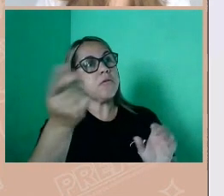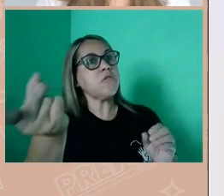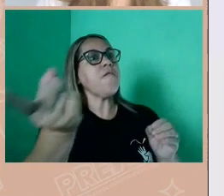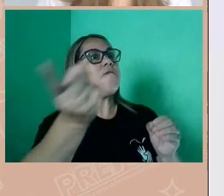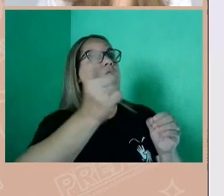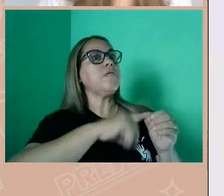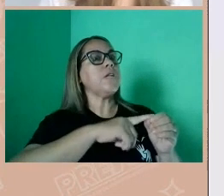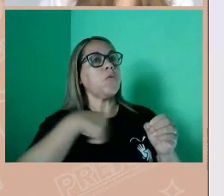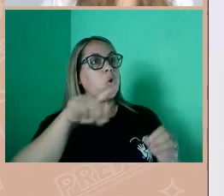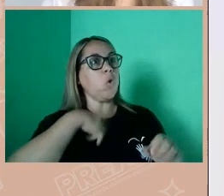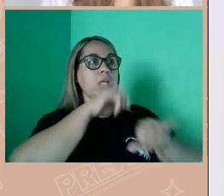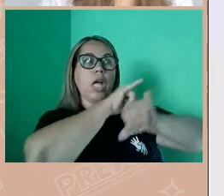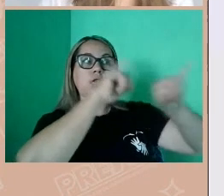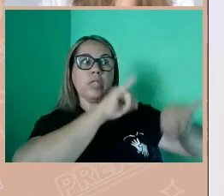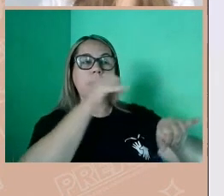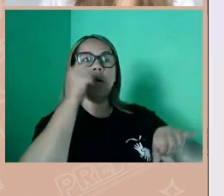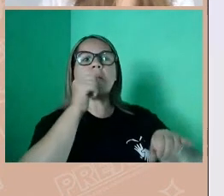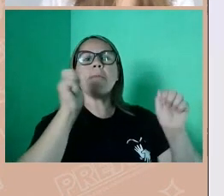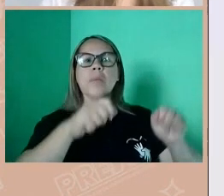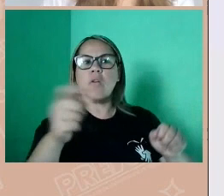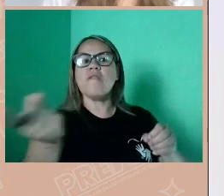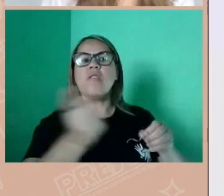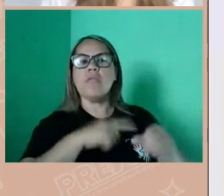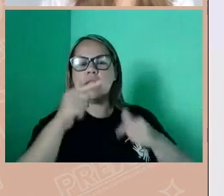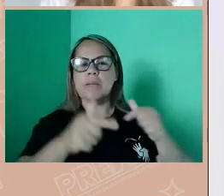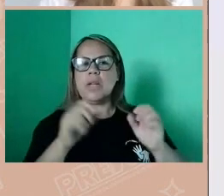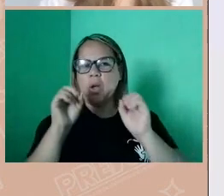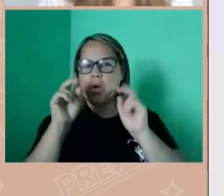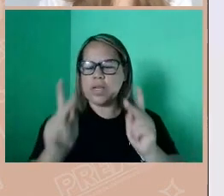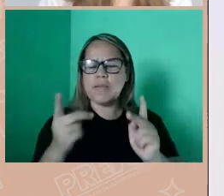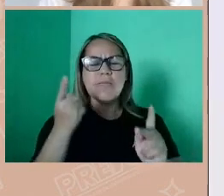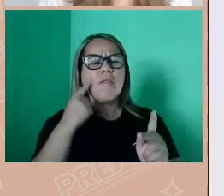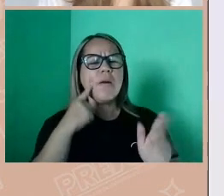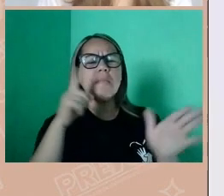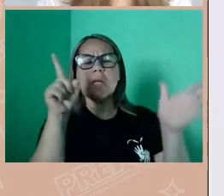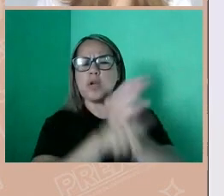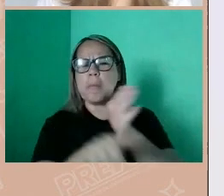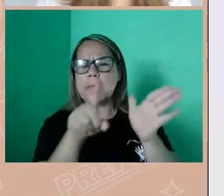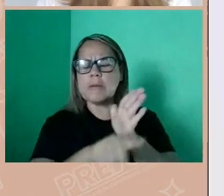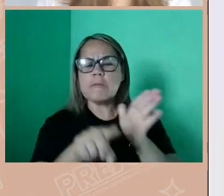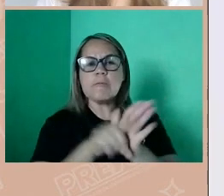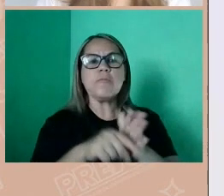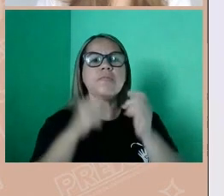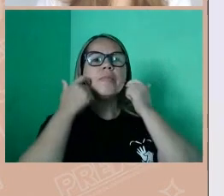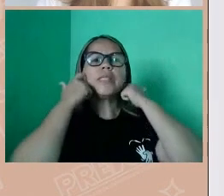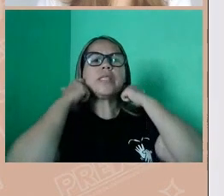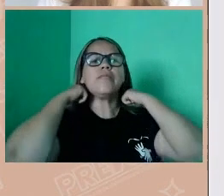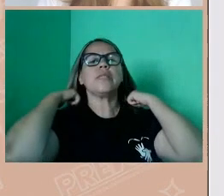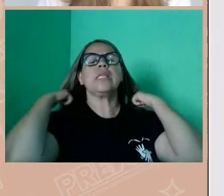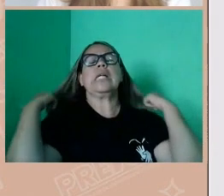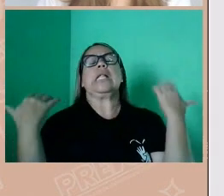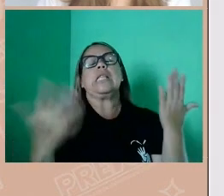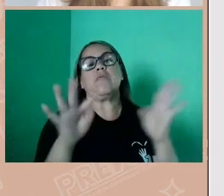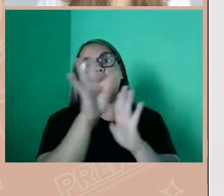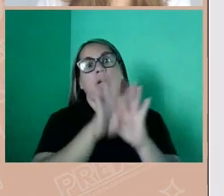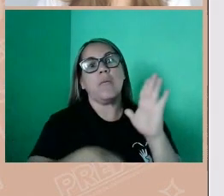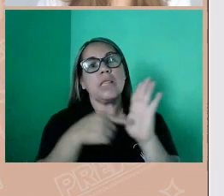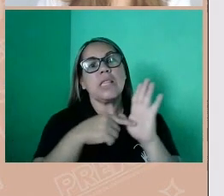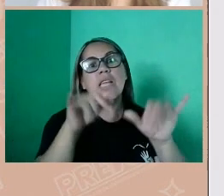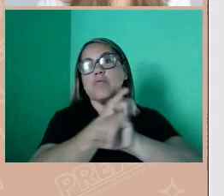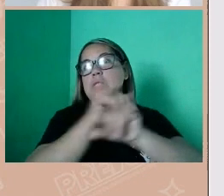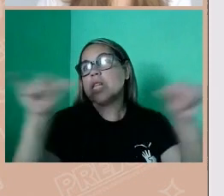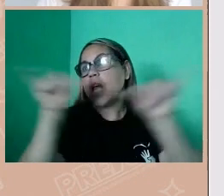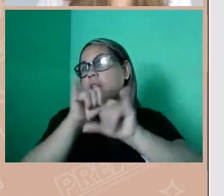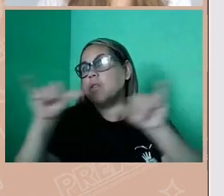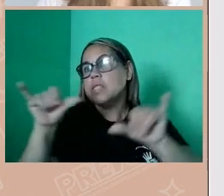que fosse anunciado certinho então vamos para a nossa questão de acordo com o trecho da notícia veiculada pela